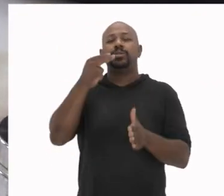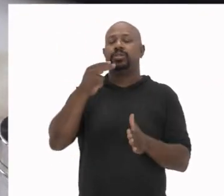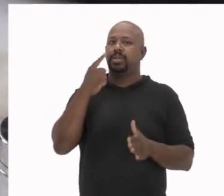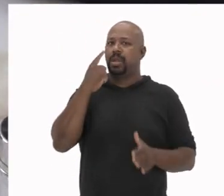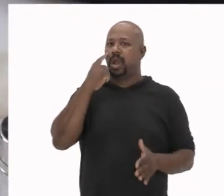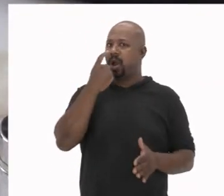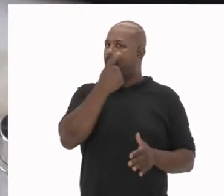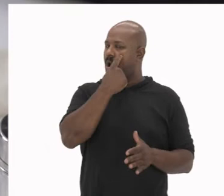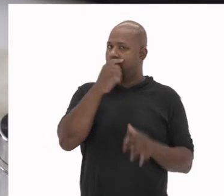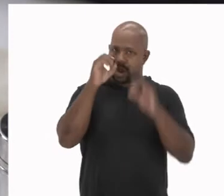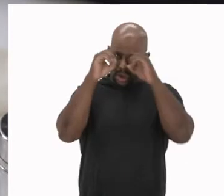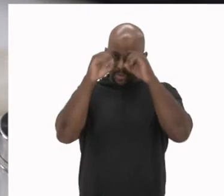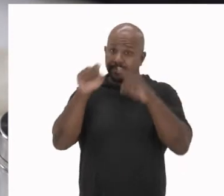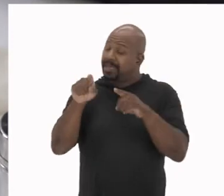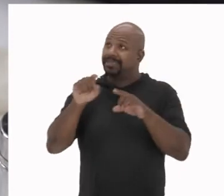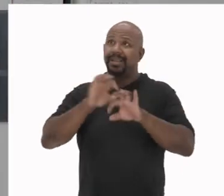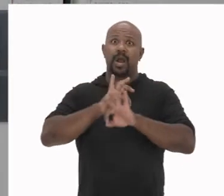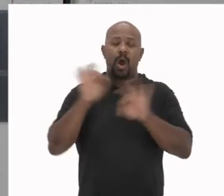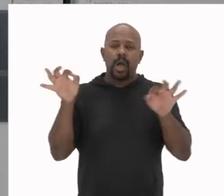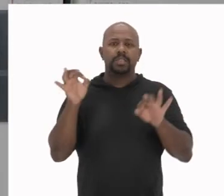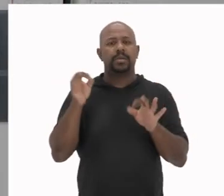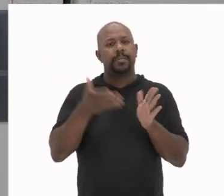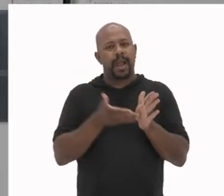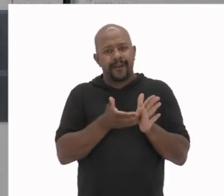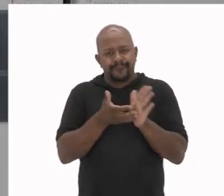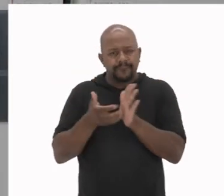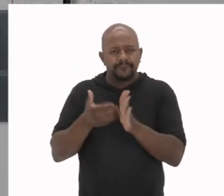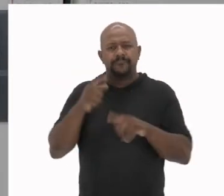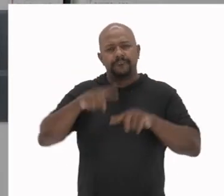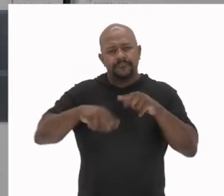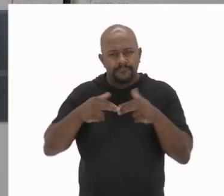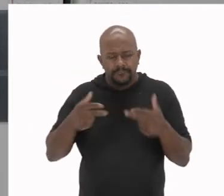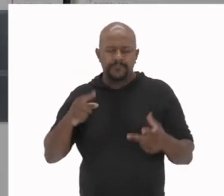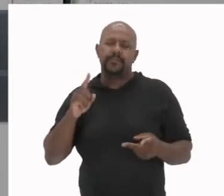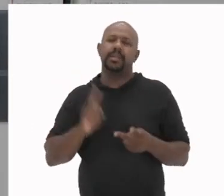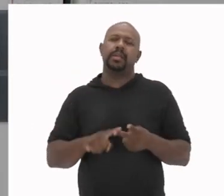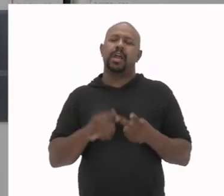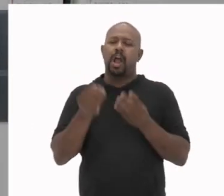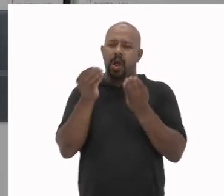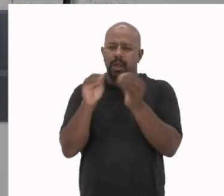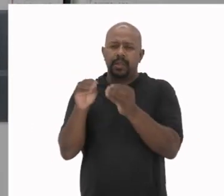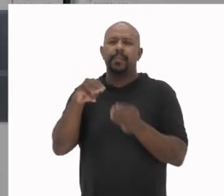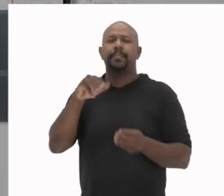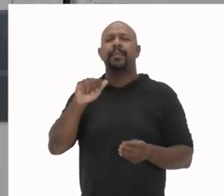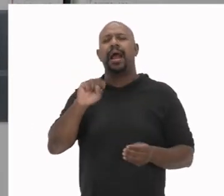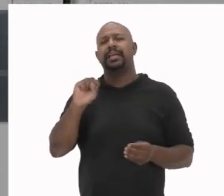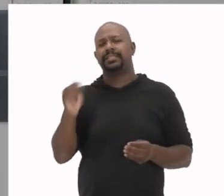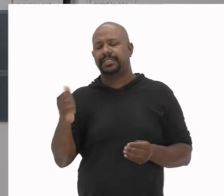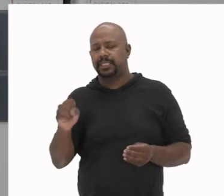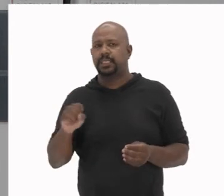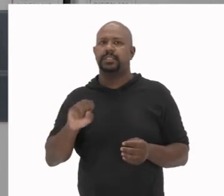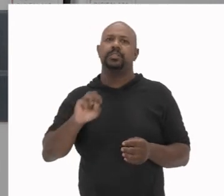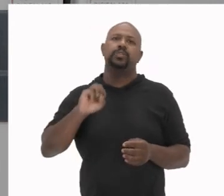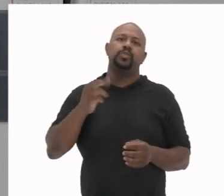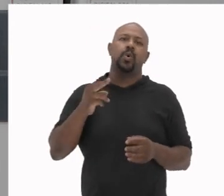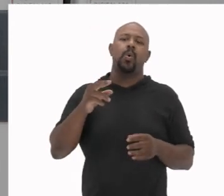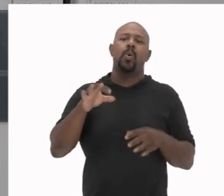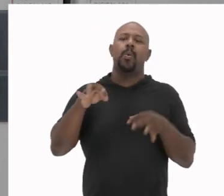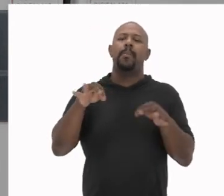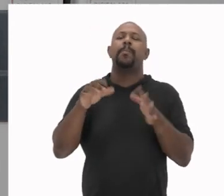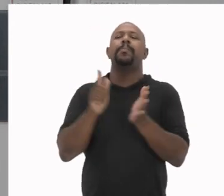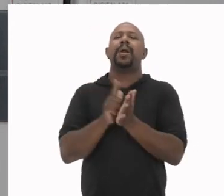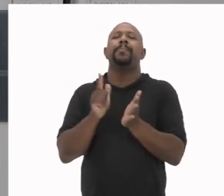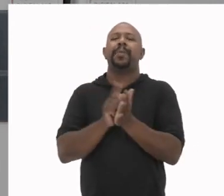de cirurgia oftalmológica, mas ela é ótima para remoção também de dejetos, colocação de massas